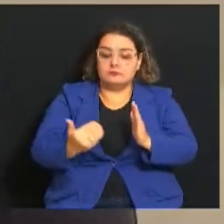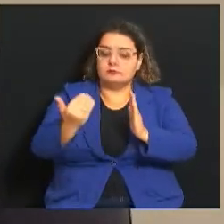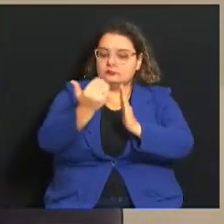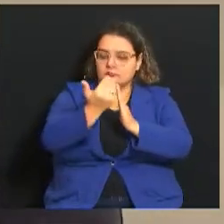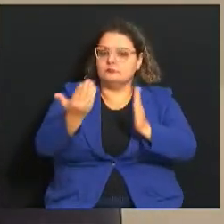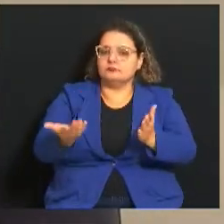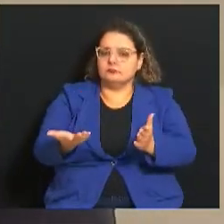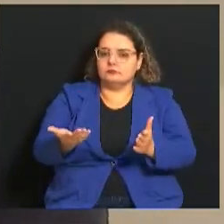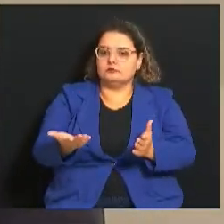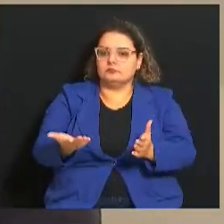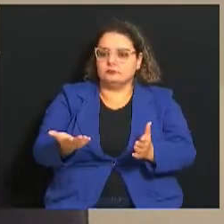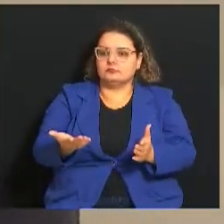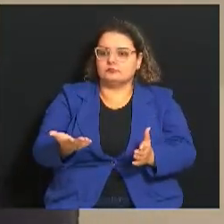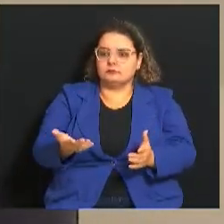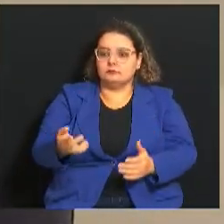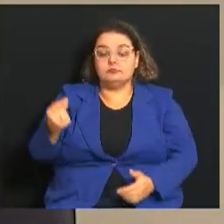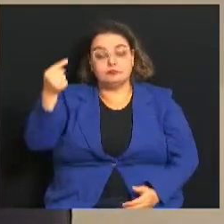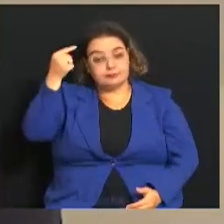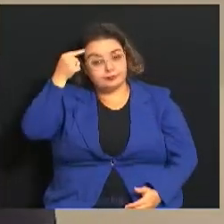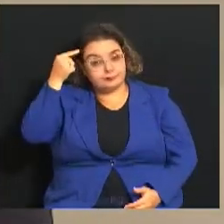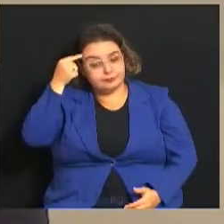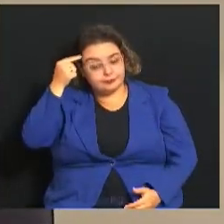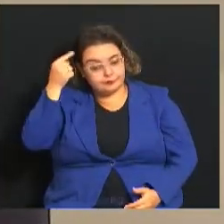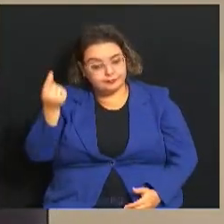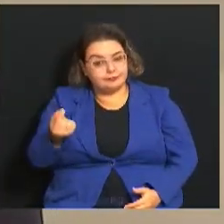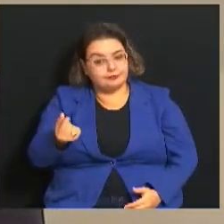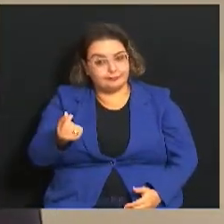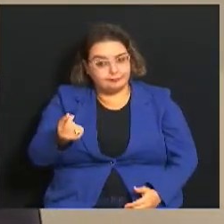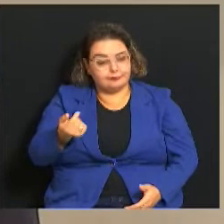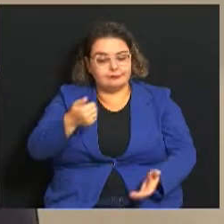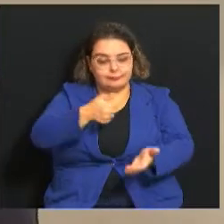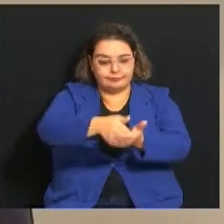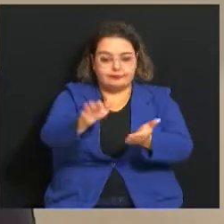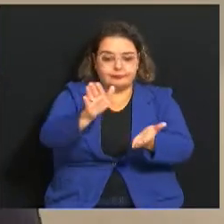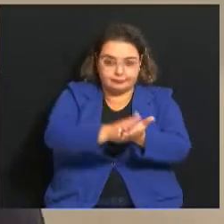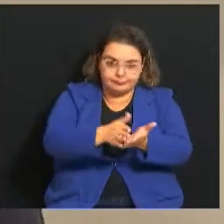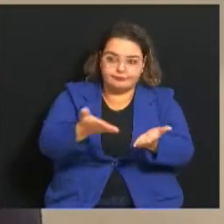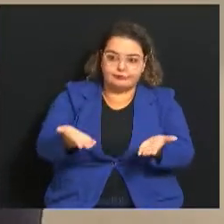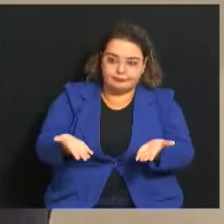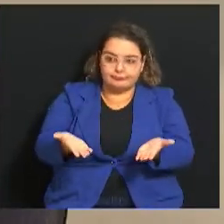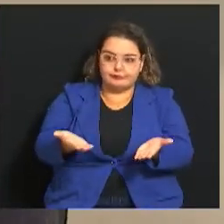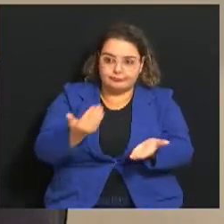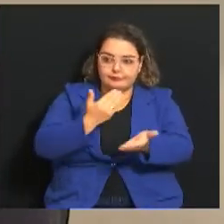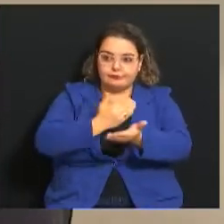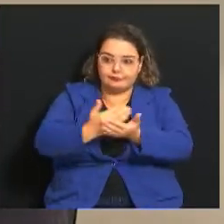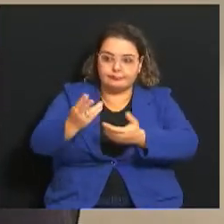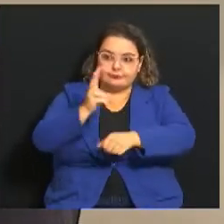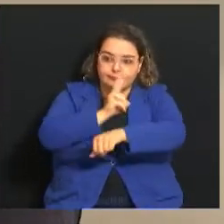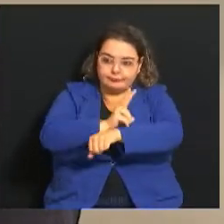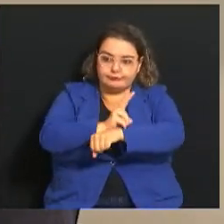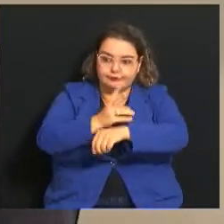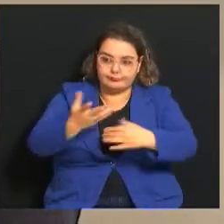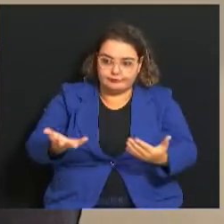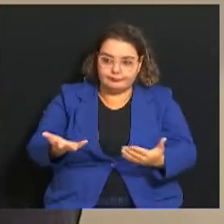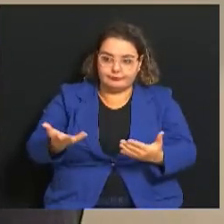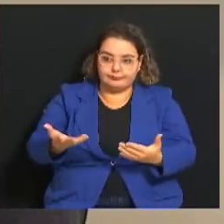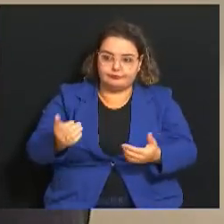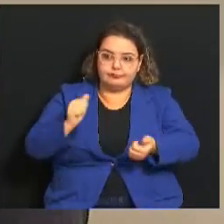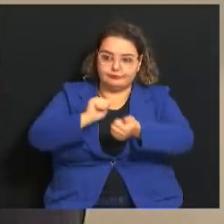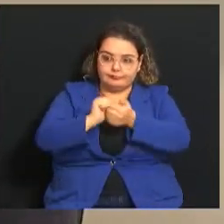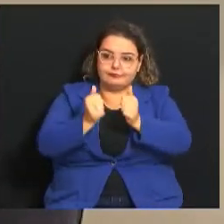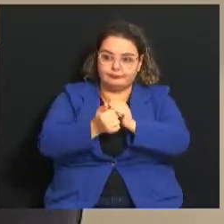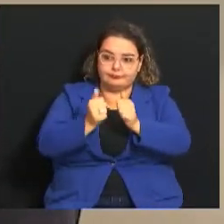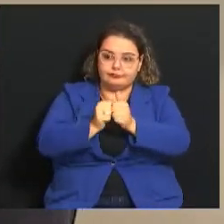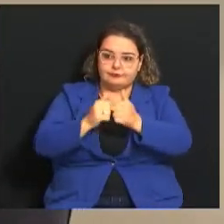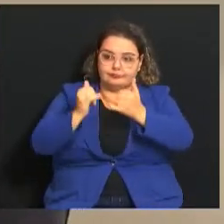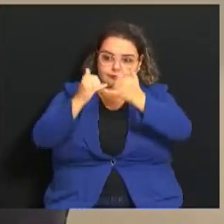eles, talvez pensando no valor que eles vão ser multados, eles comecem a cuidar adequadamente da fiação